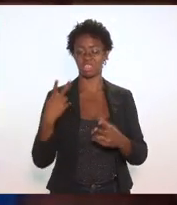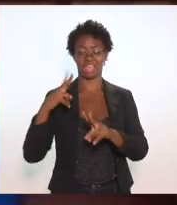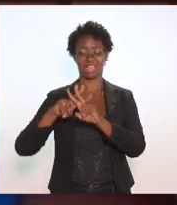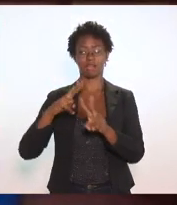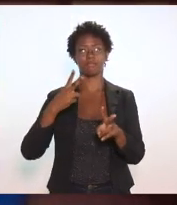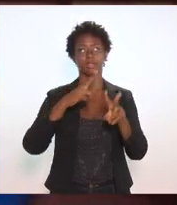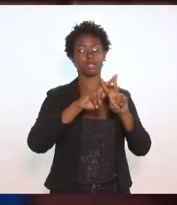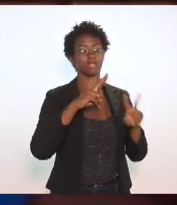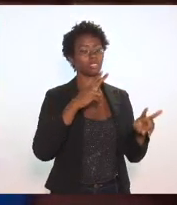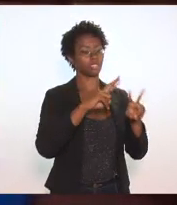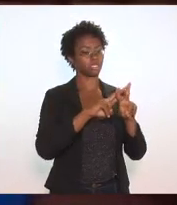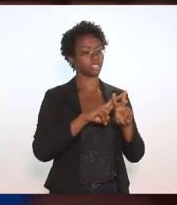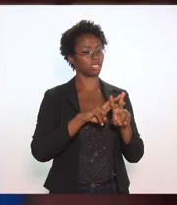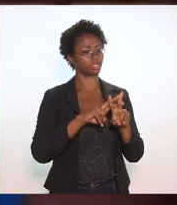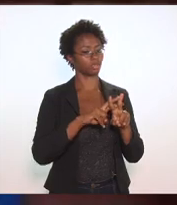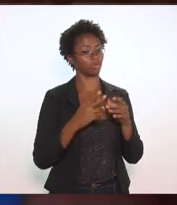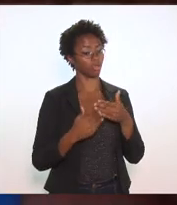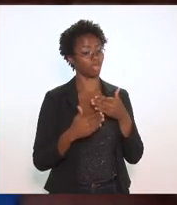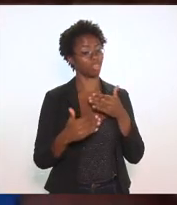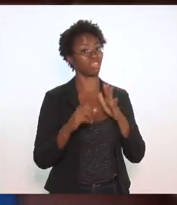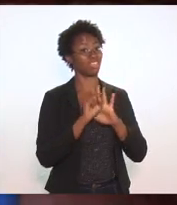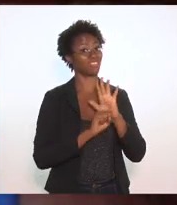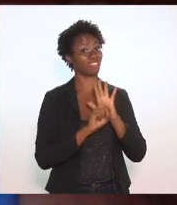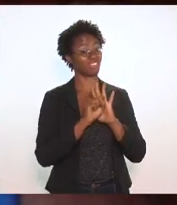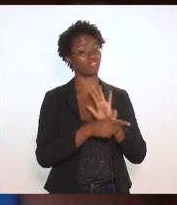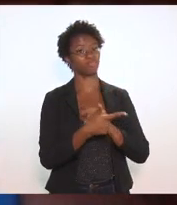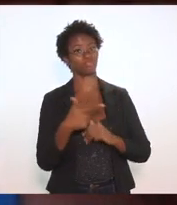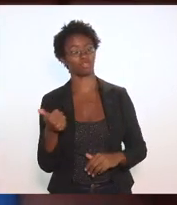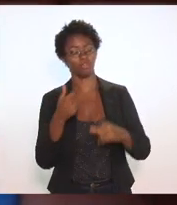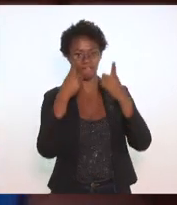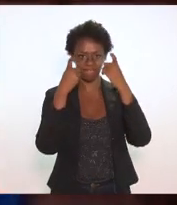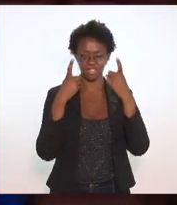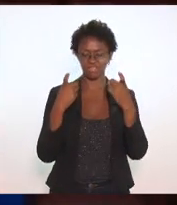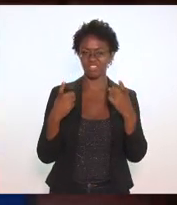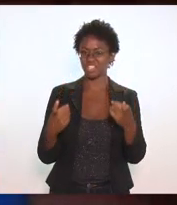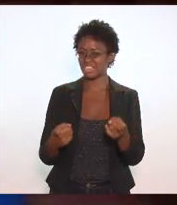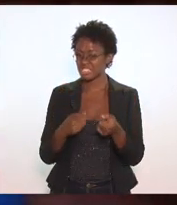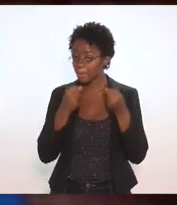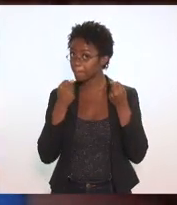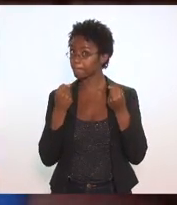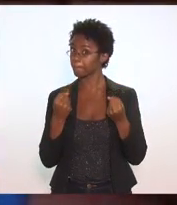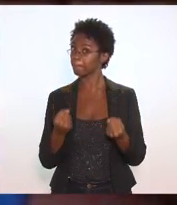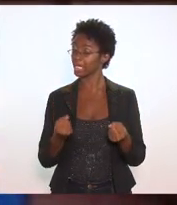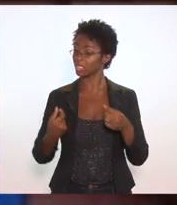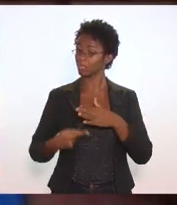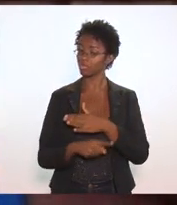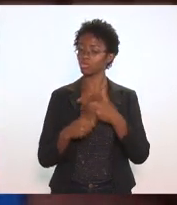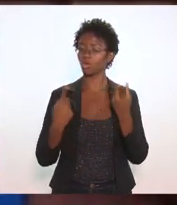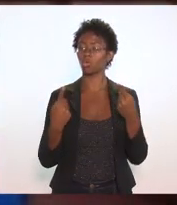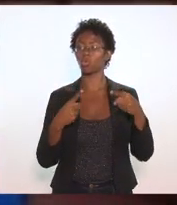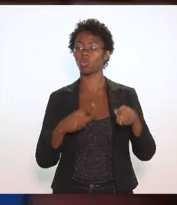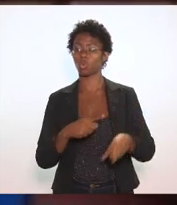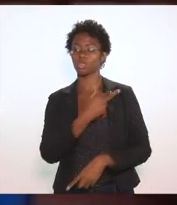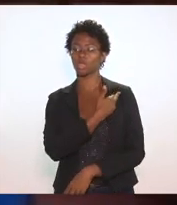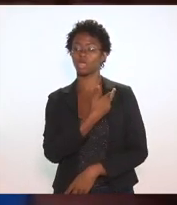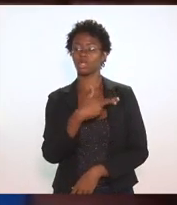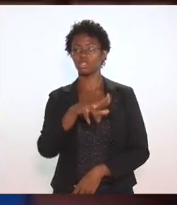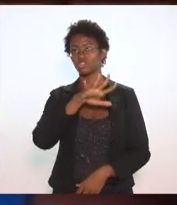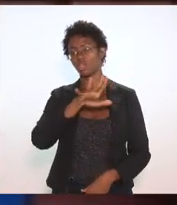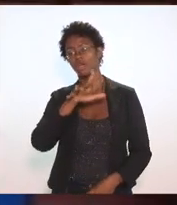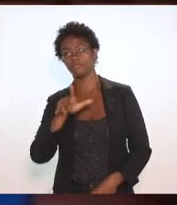criminalização, ainda no século XXI, de violência extrema contra as religiões de matriz